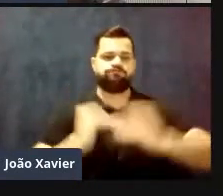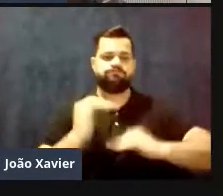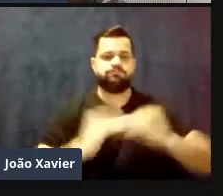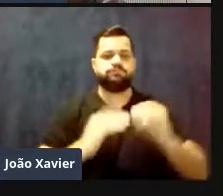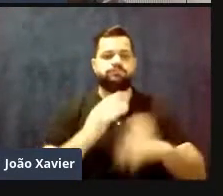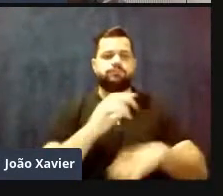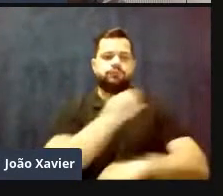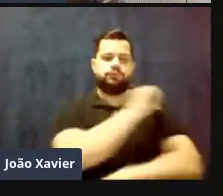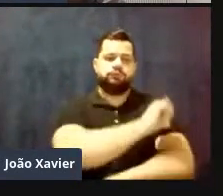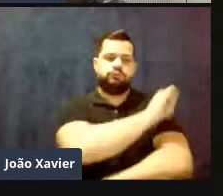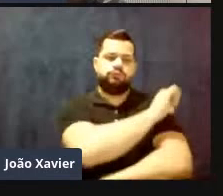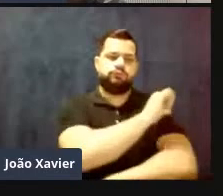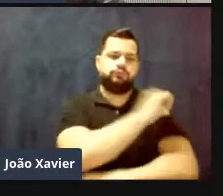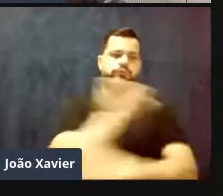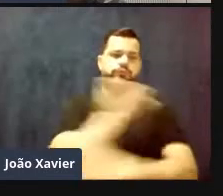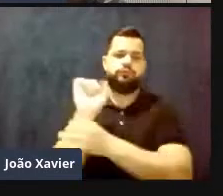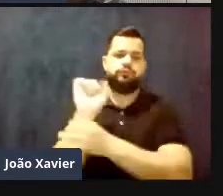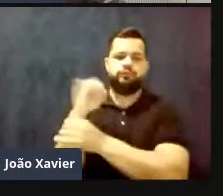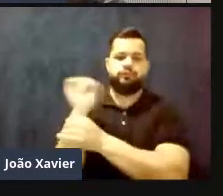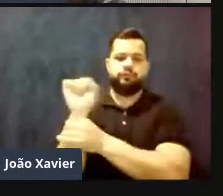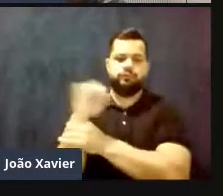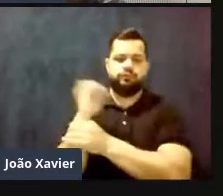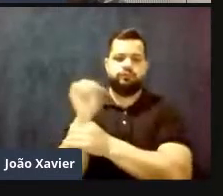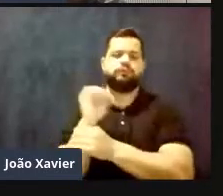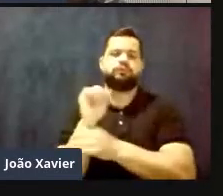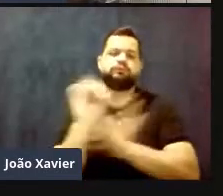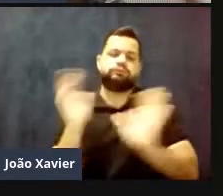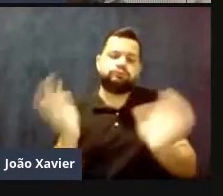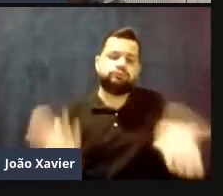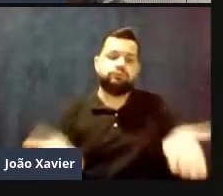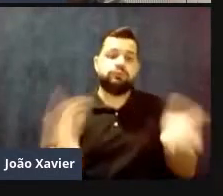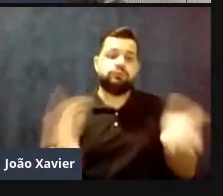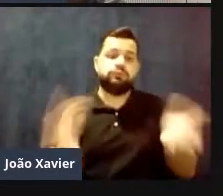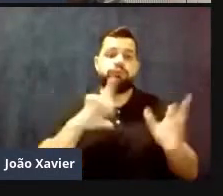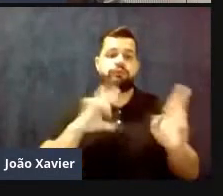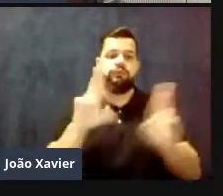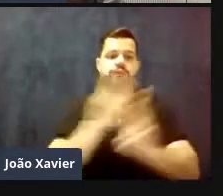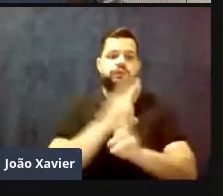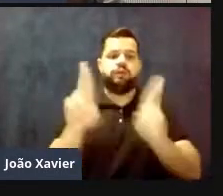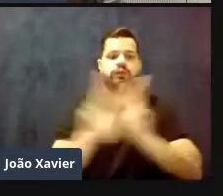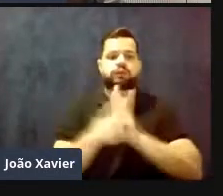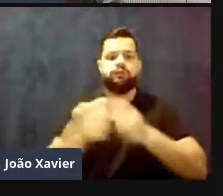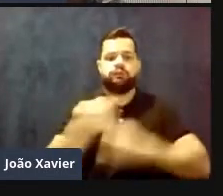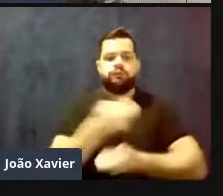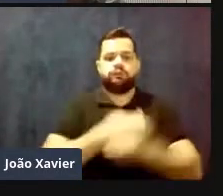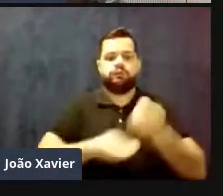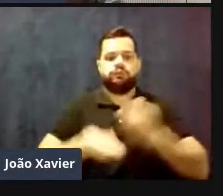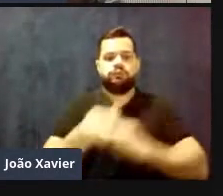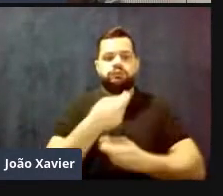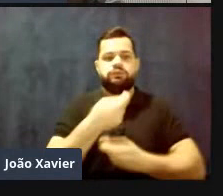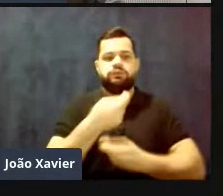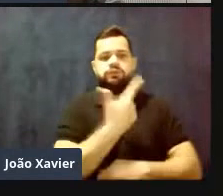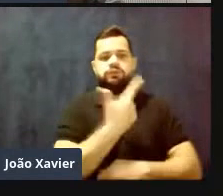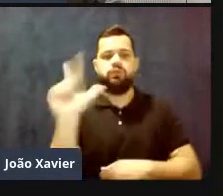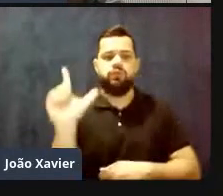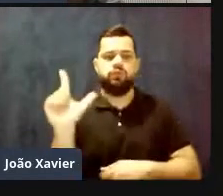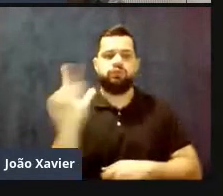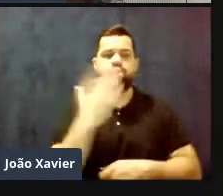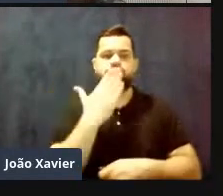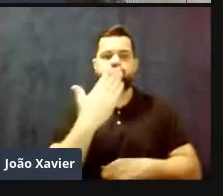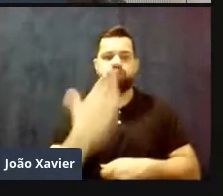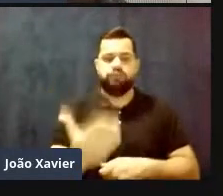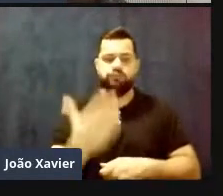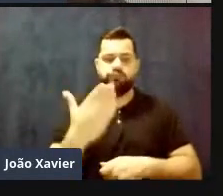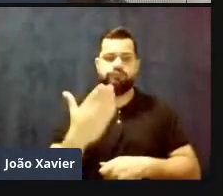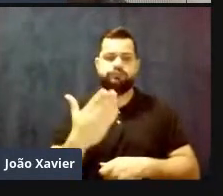que tenha incumbência com relação à administração, muitas vezes tem outras atribuições que acabam dividindo a atenção quanto às